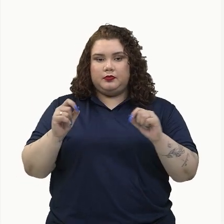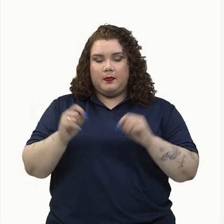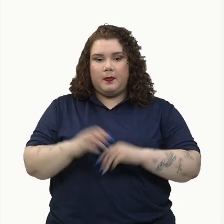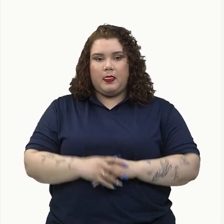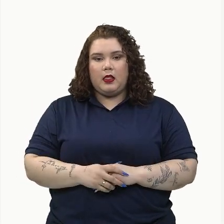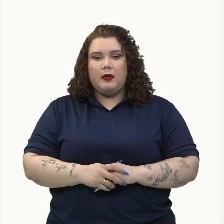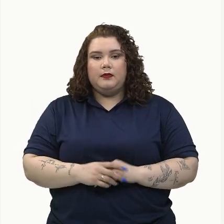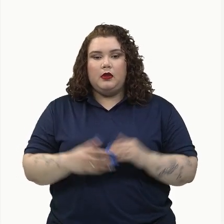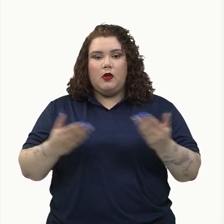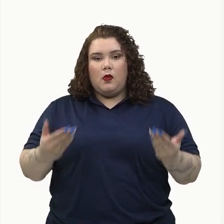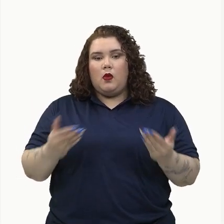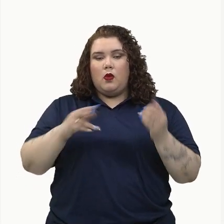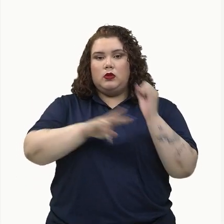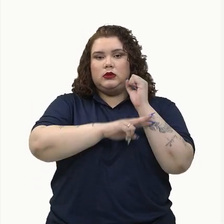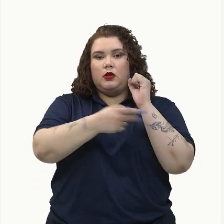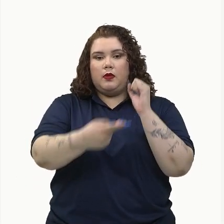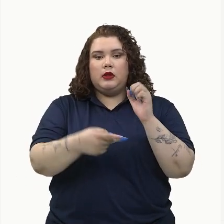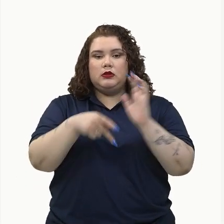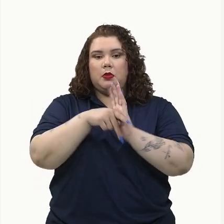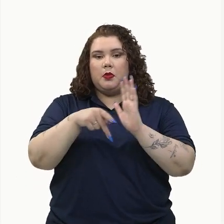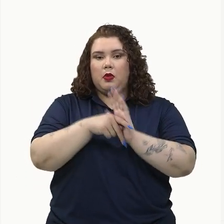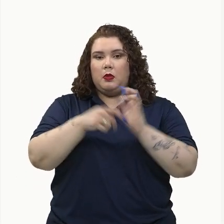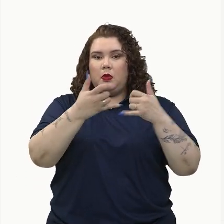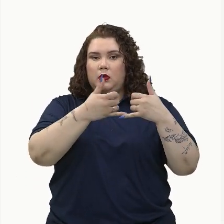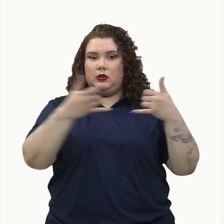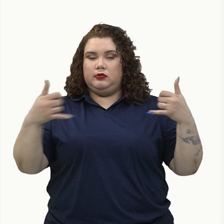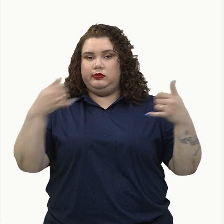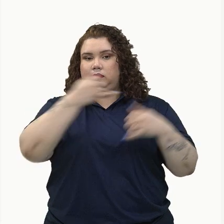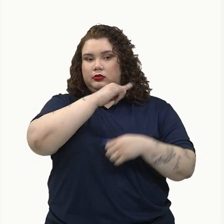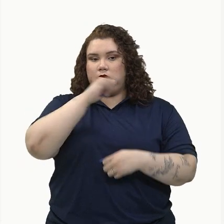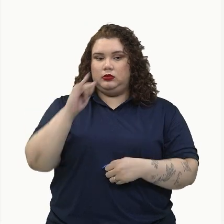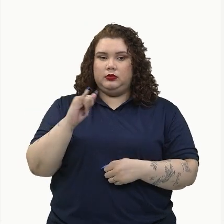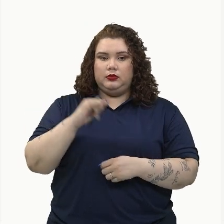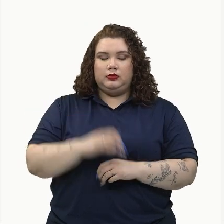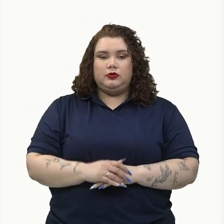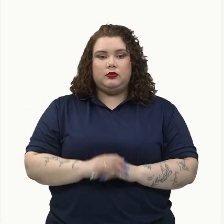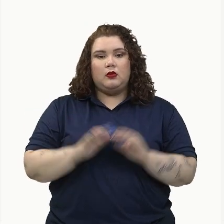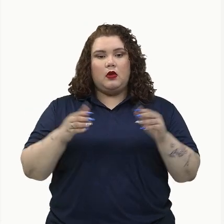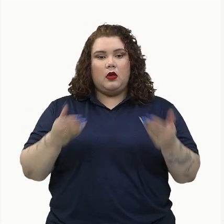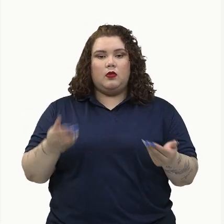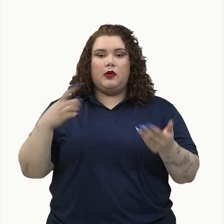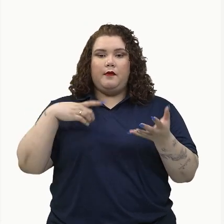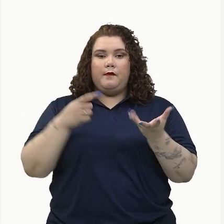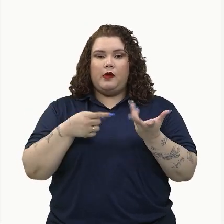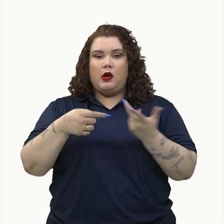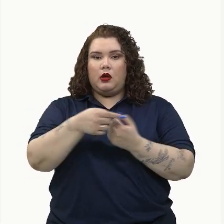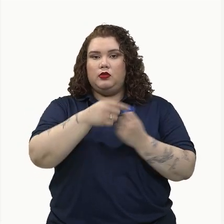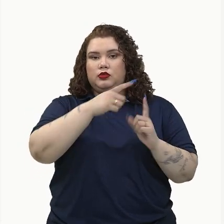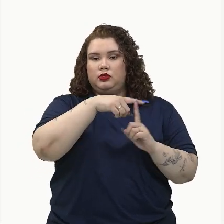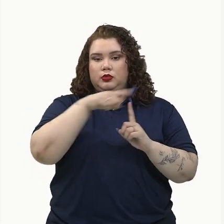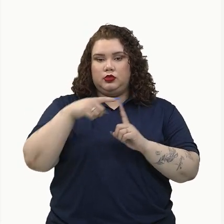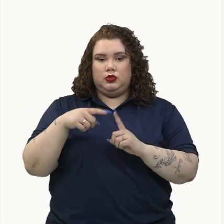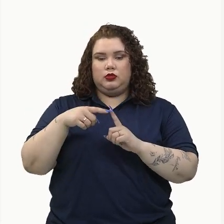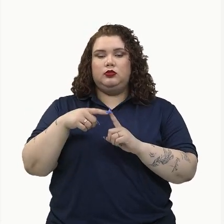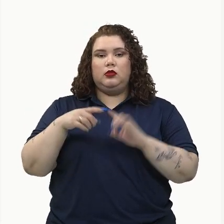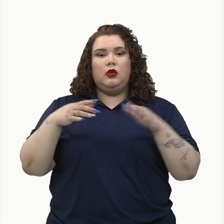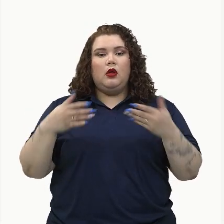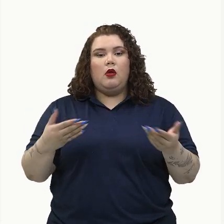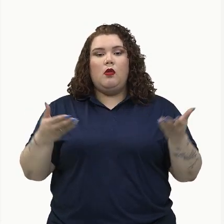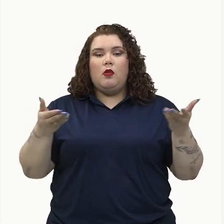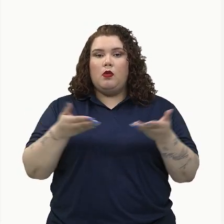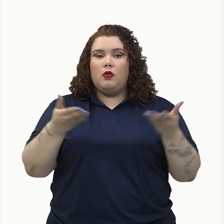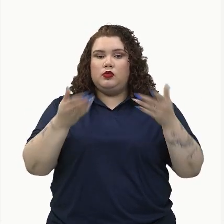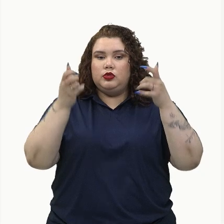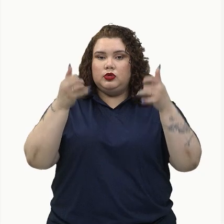Efeitos da corrente elétrica. A corrente elétrica tem vários efeitos. E um deles que nós vamos